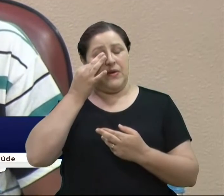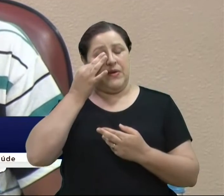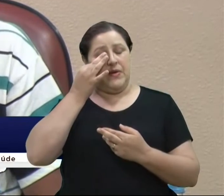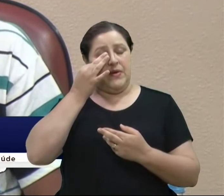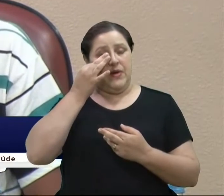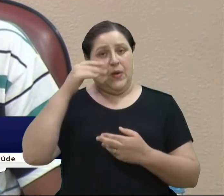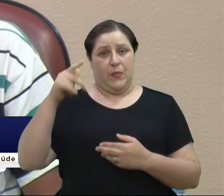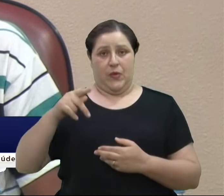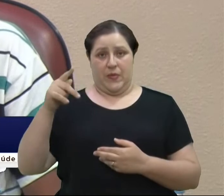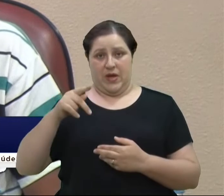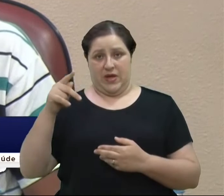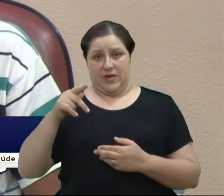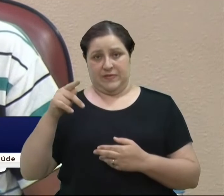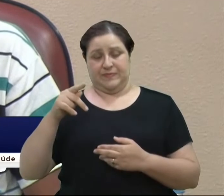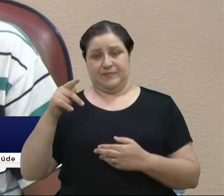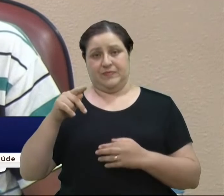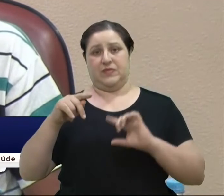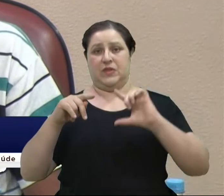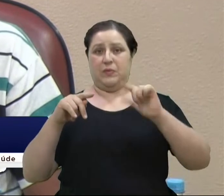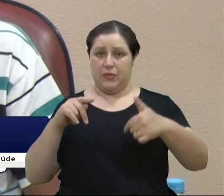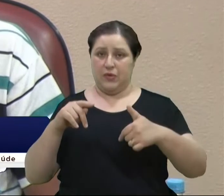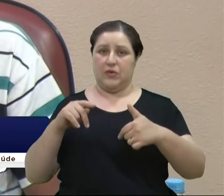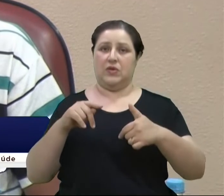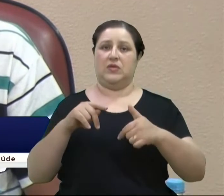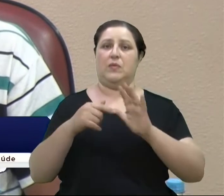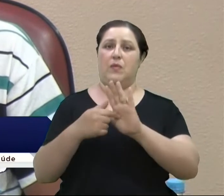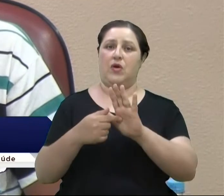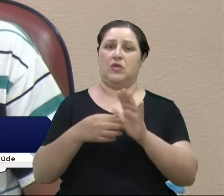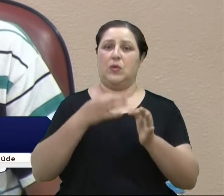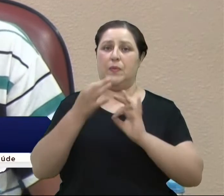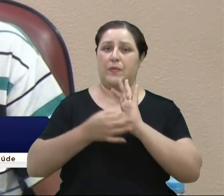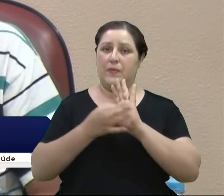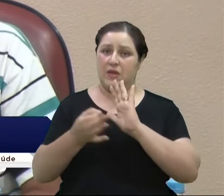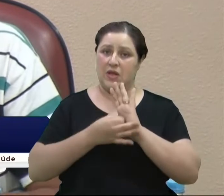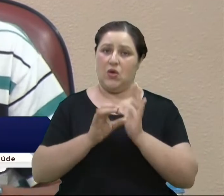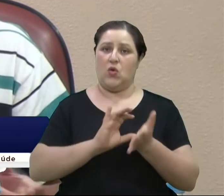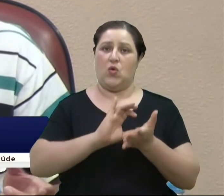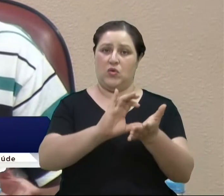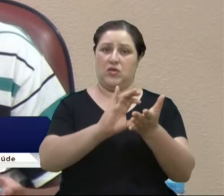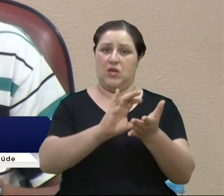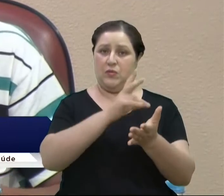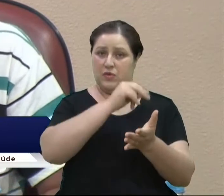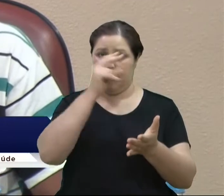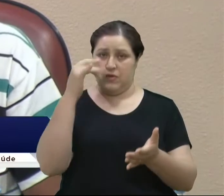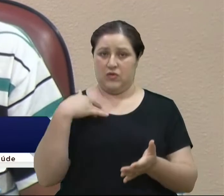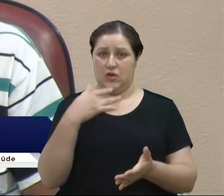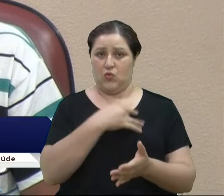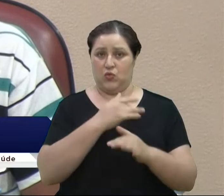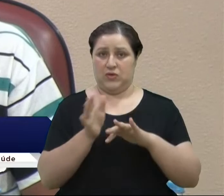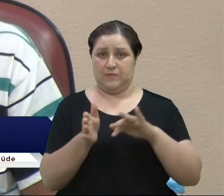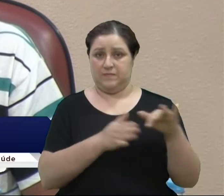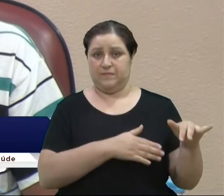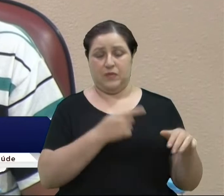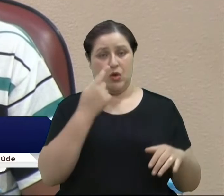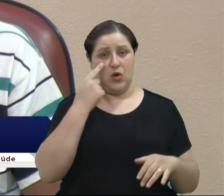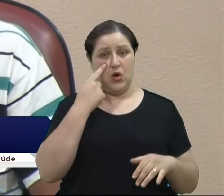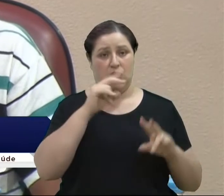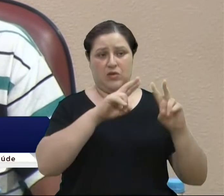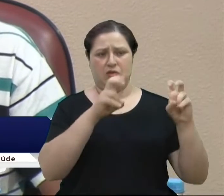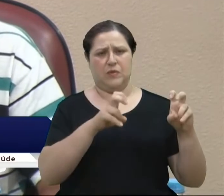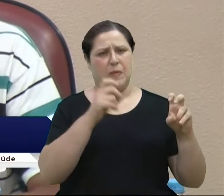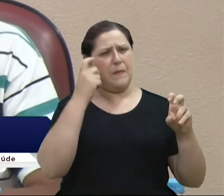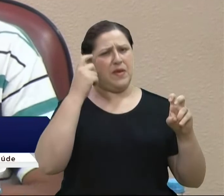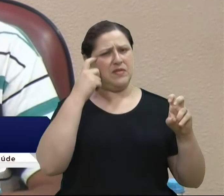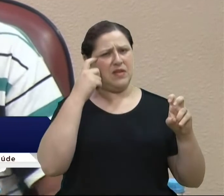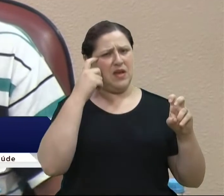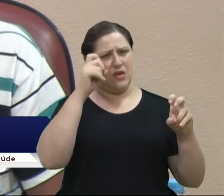o Conselho Municipal de Saúde tem. Eu acho que antes de nós pensar num hospital... municipal,